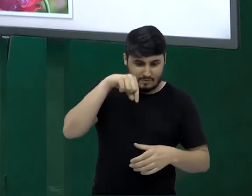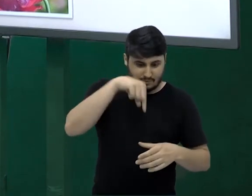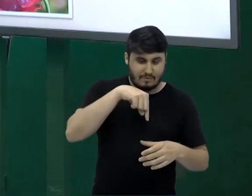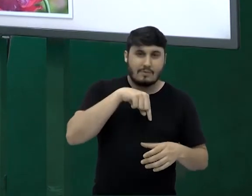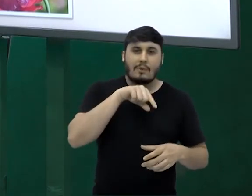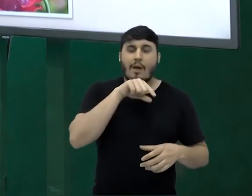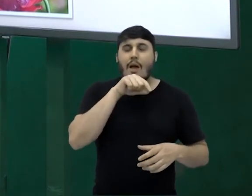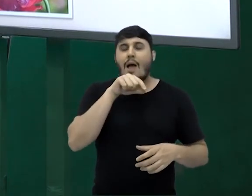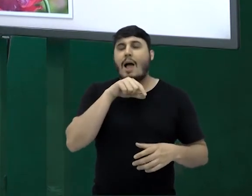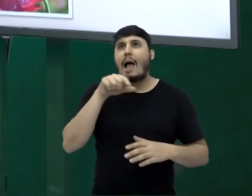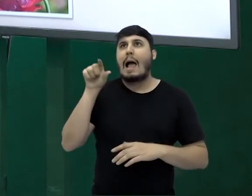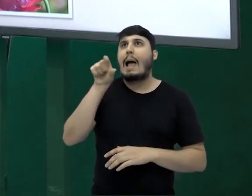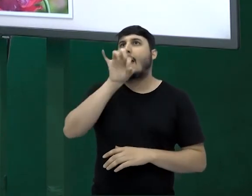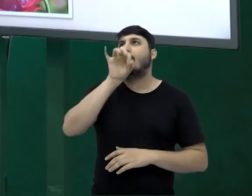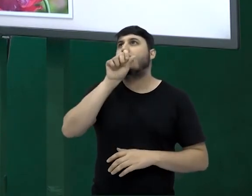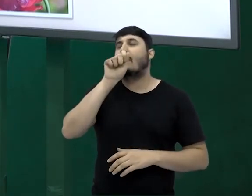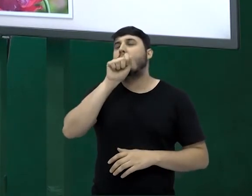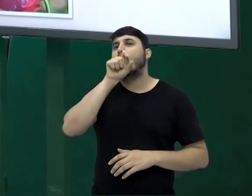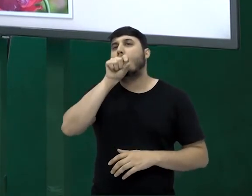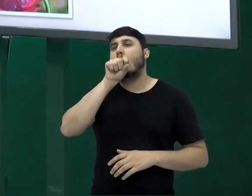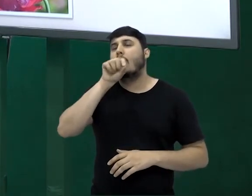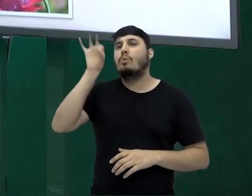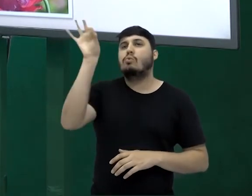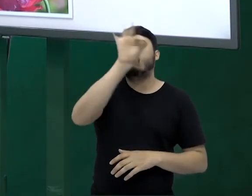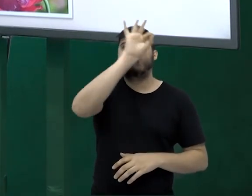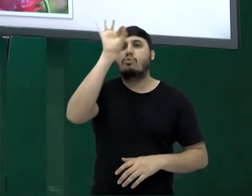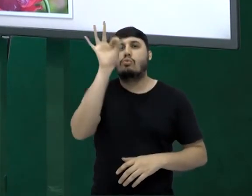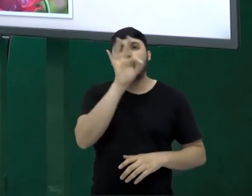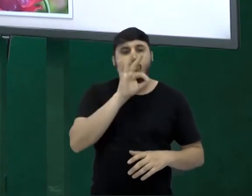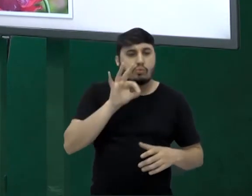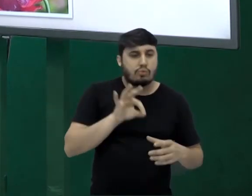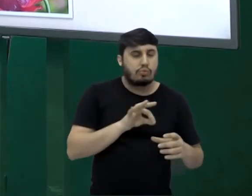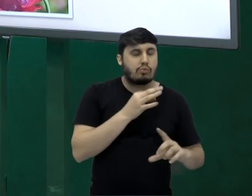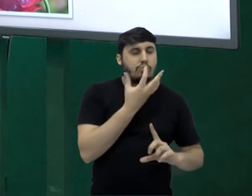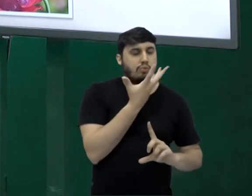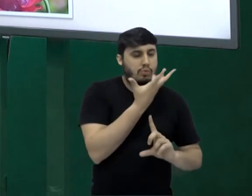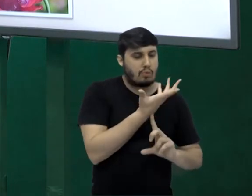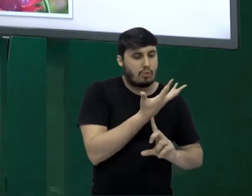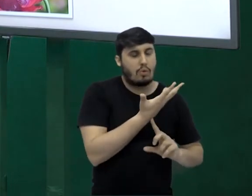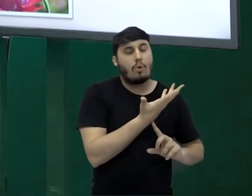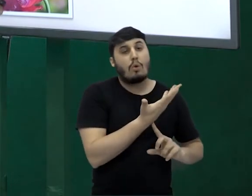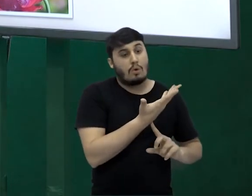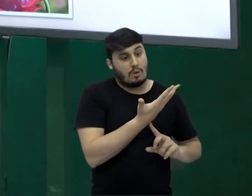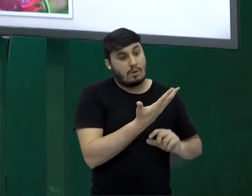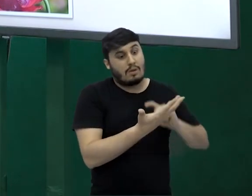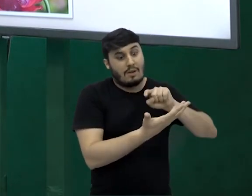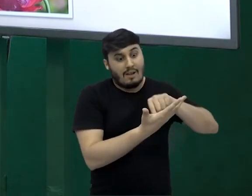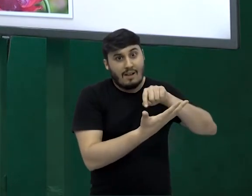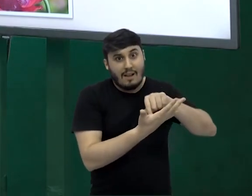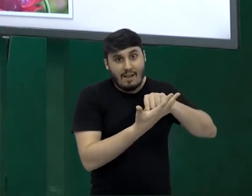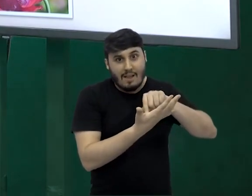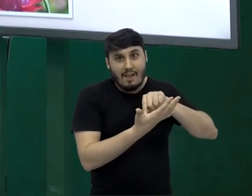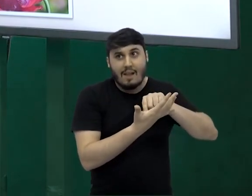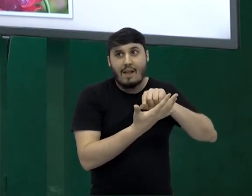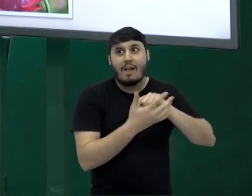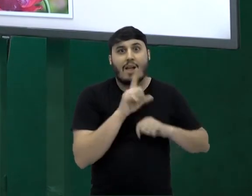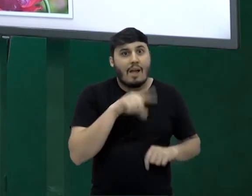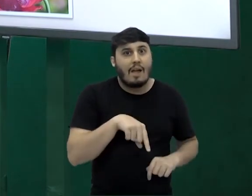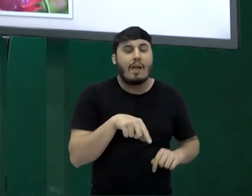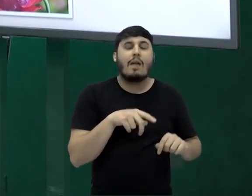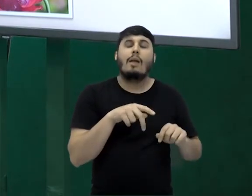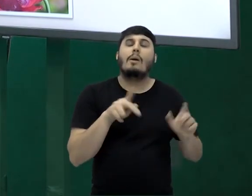aqui, ó. Aqui fora, você tem todos os estames aqui, o androceu, a